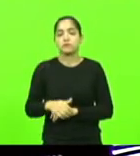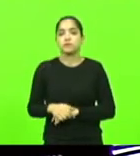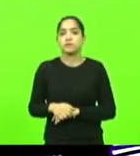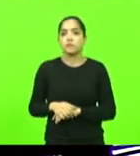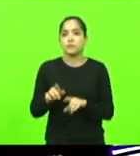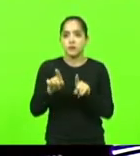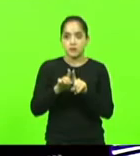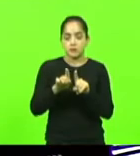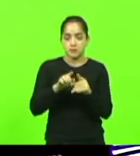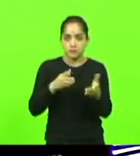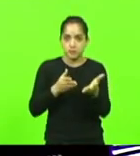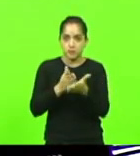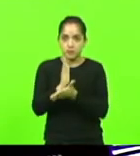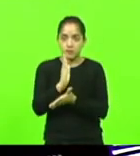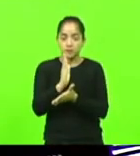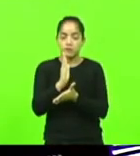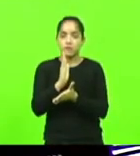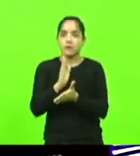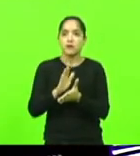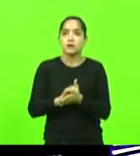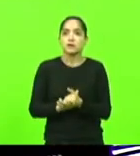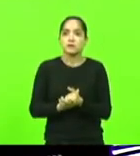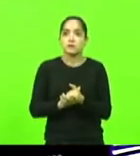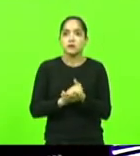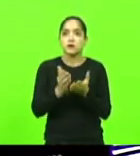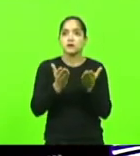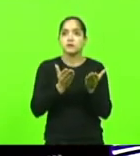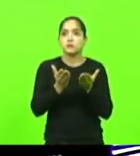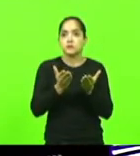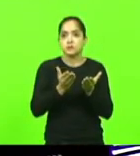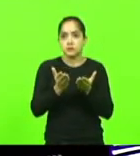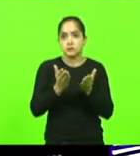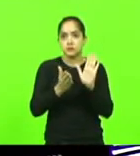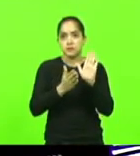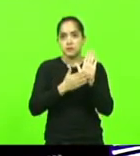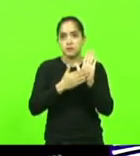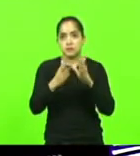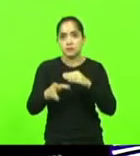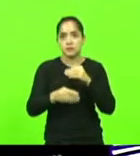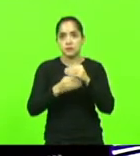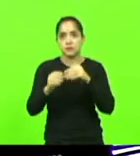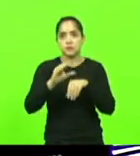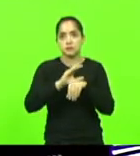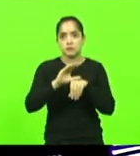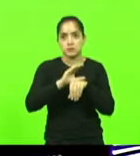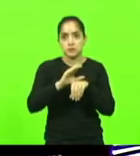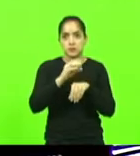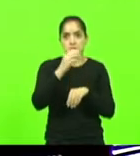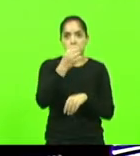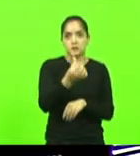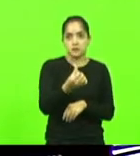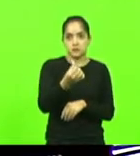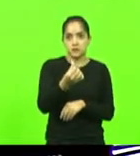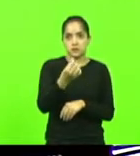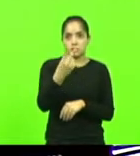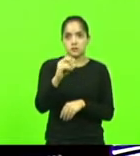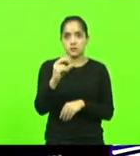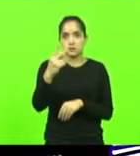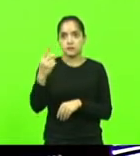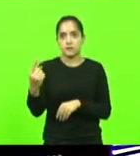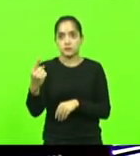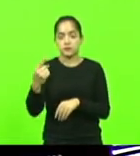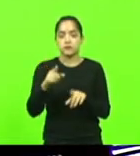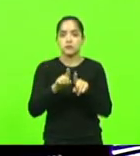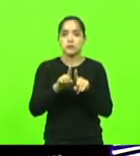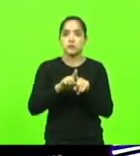Ainda foi aprovada em turno único a admissibilidade da proposta de emenda à Constituição número 6/2021.